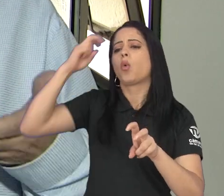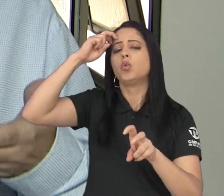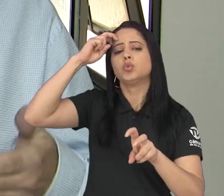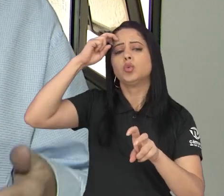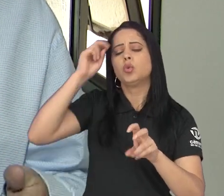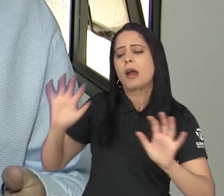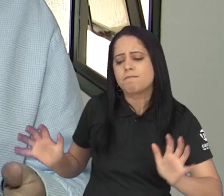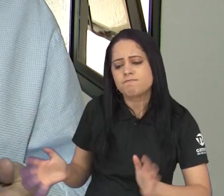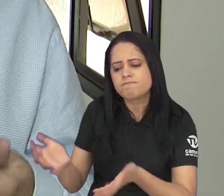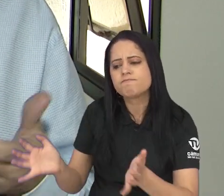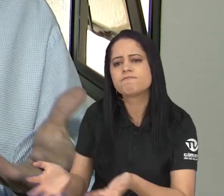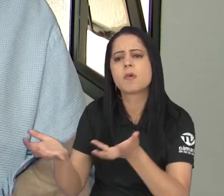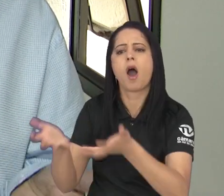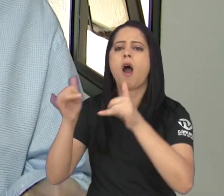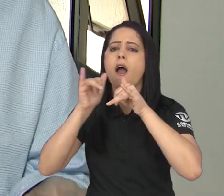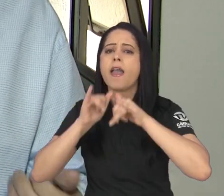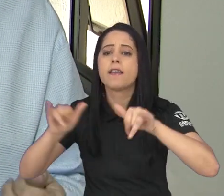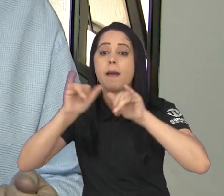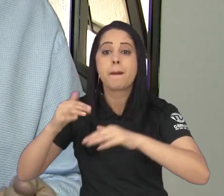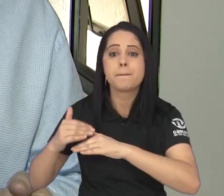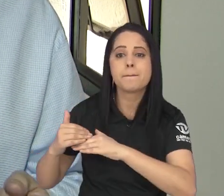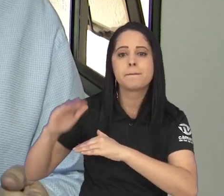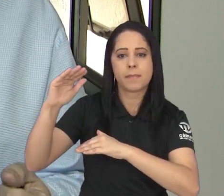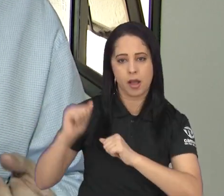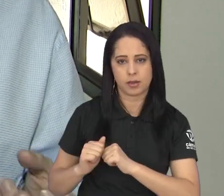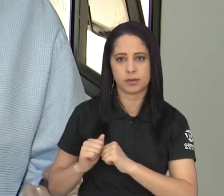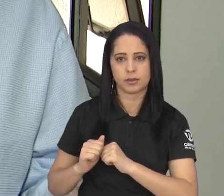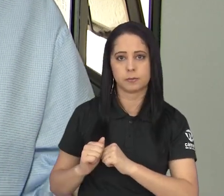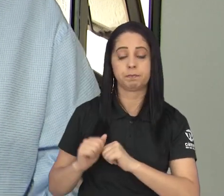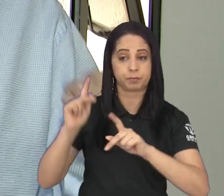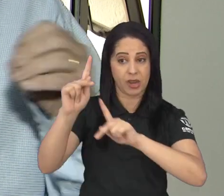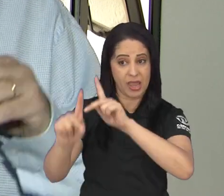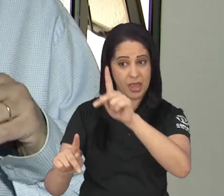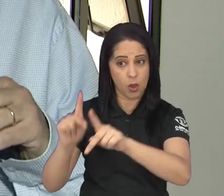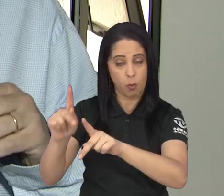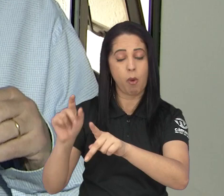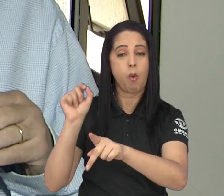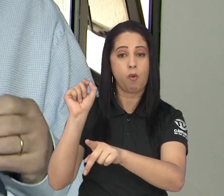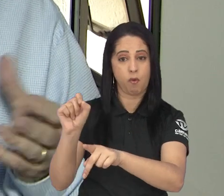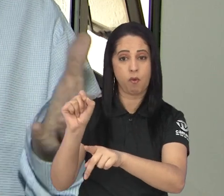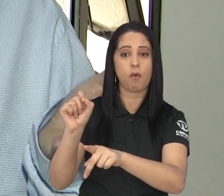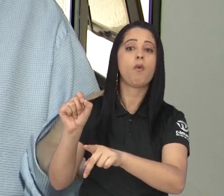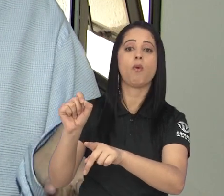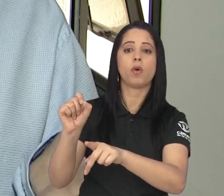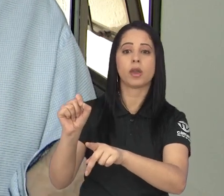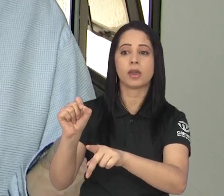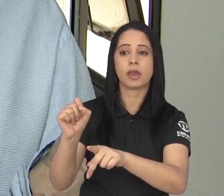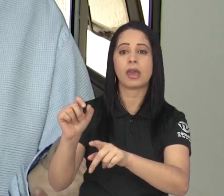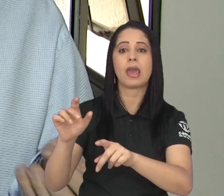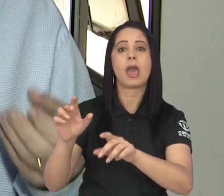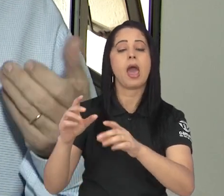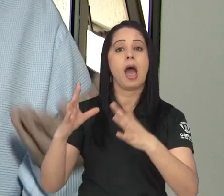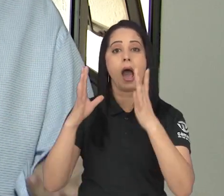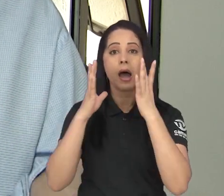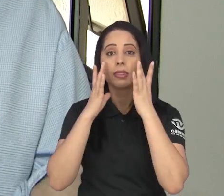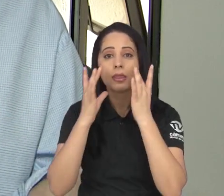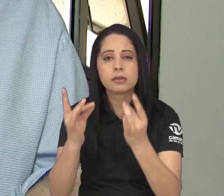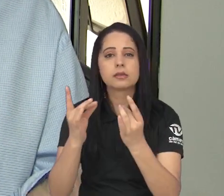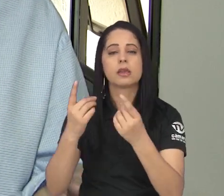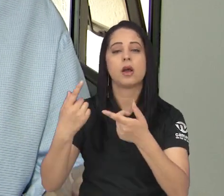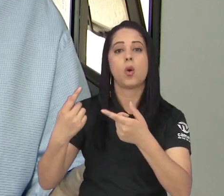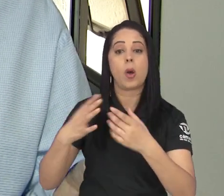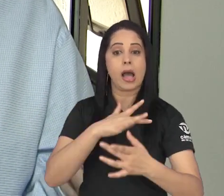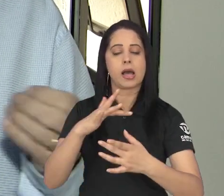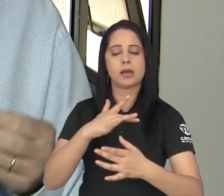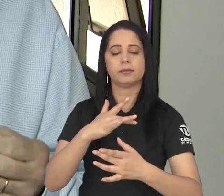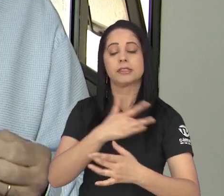através desse projeto de divulgar mais a cultura e da população estimular mais atenção da